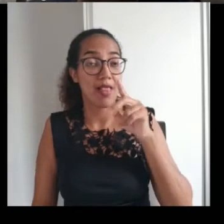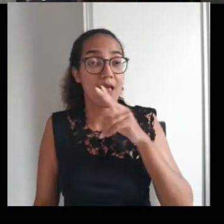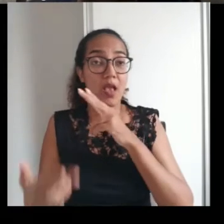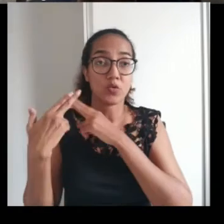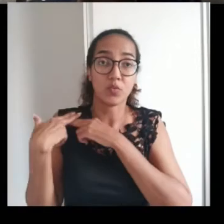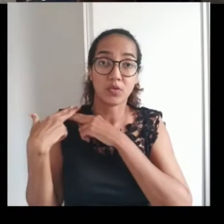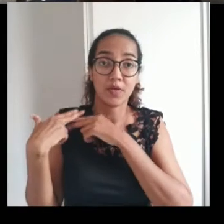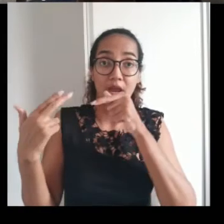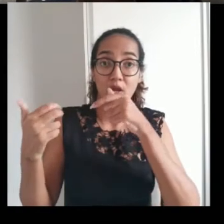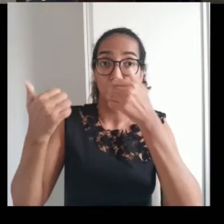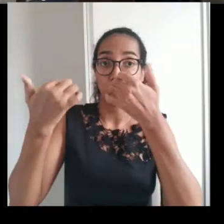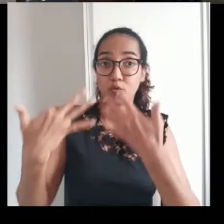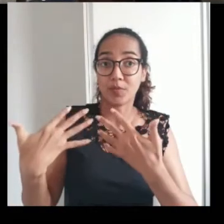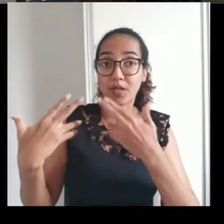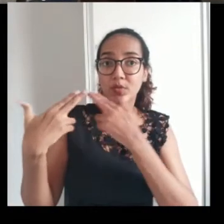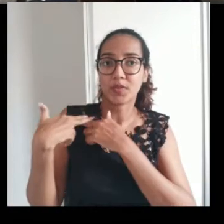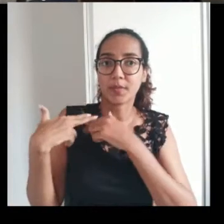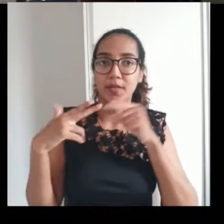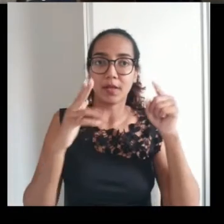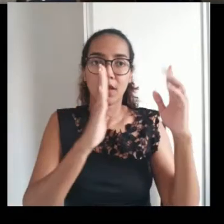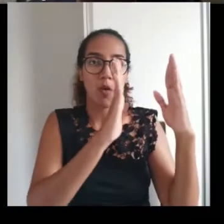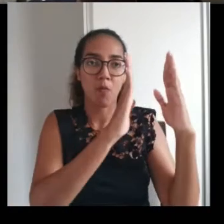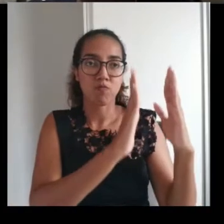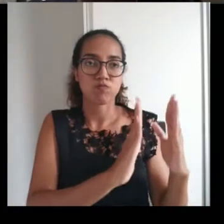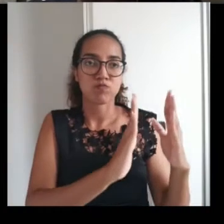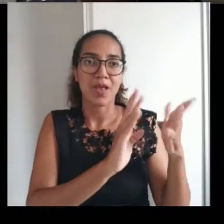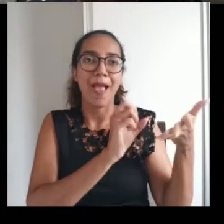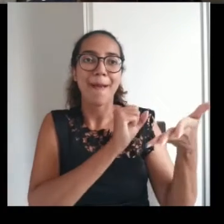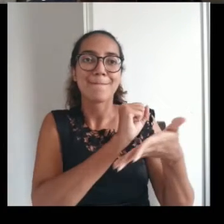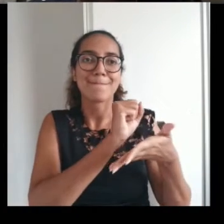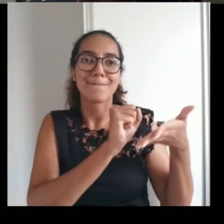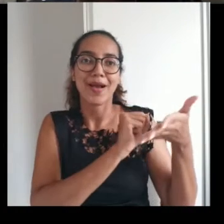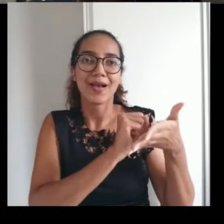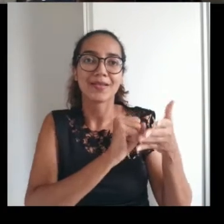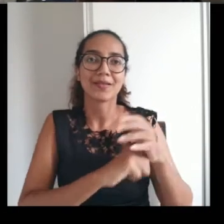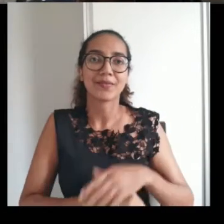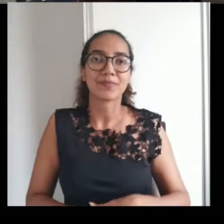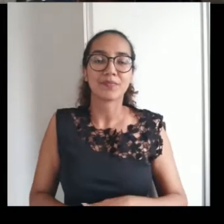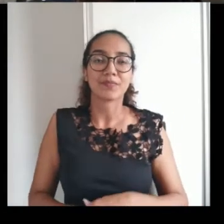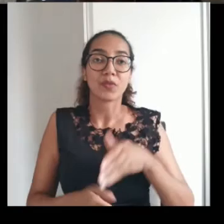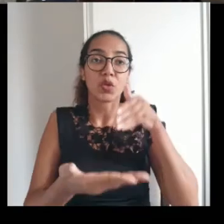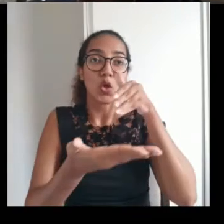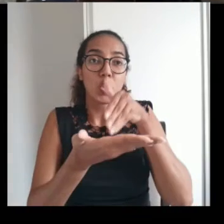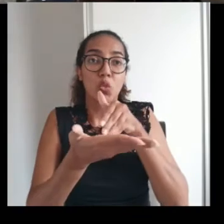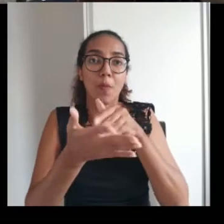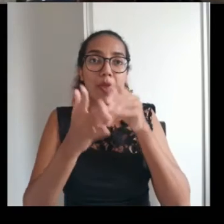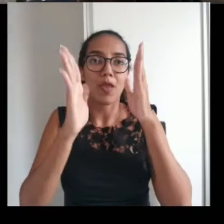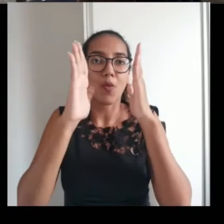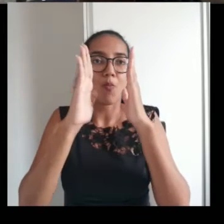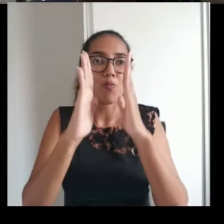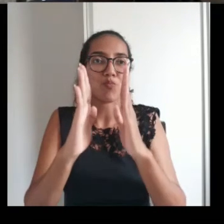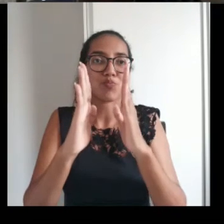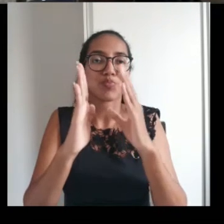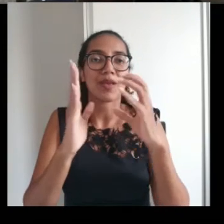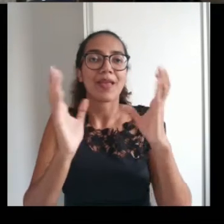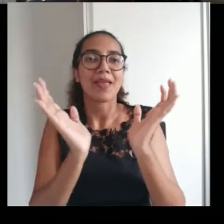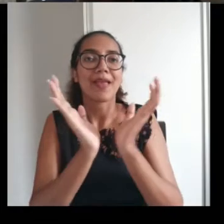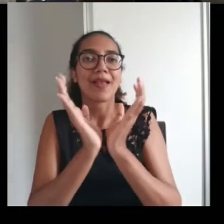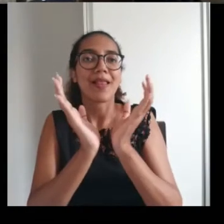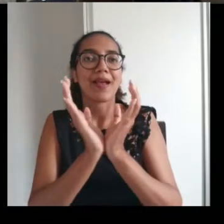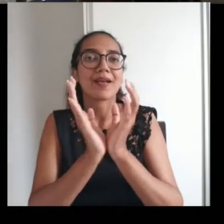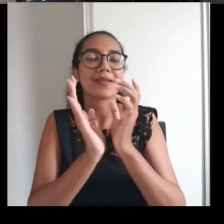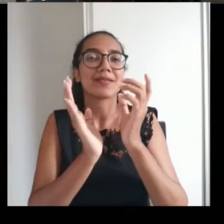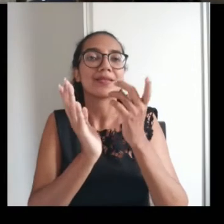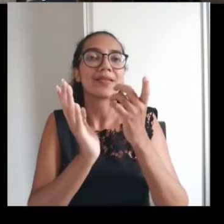Aqui são as entidades básicas, aqui são classes que representam coleções de outras, que implementam os